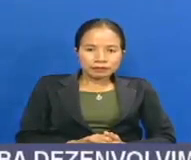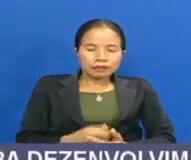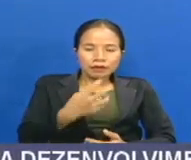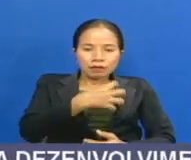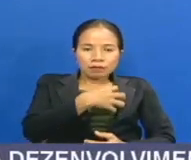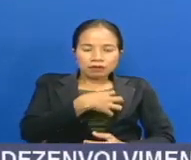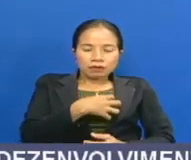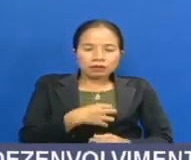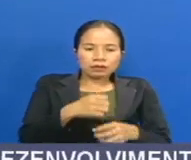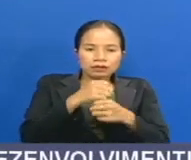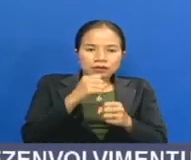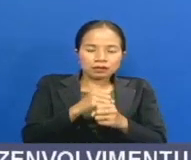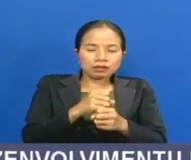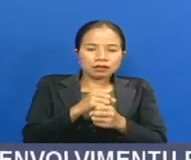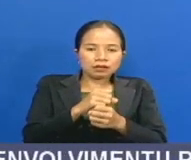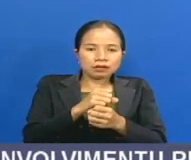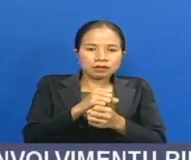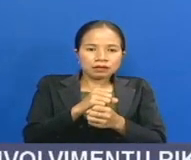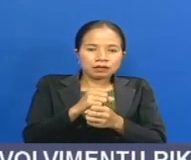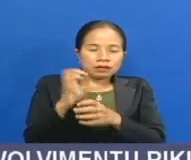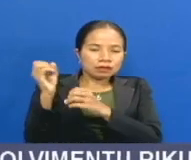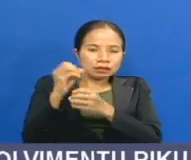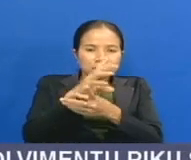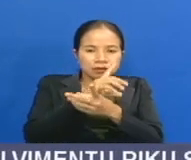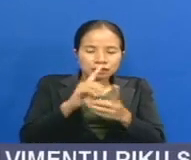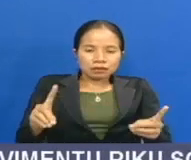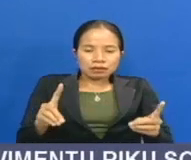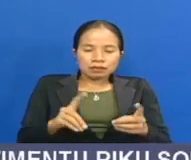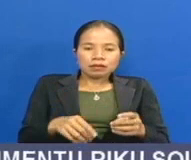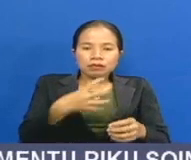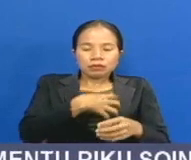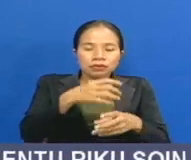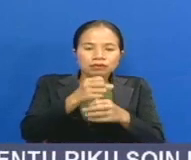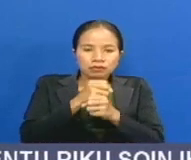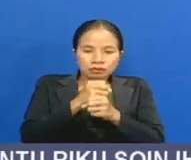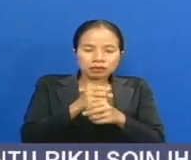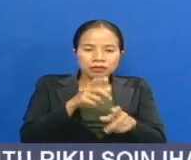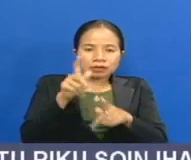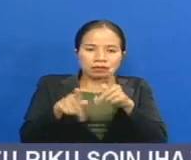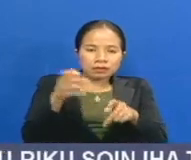Polícia Trânsito sem ralo destruição vai a cano recente mesmo que a polícia prende o seu infrator Sira.